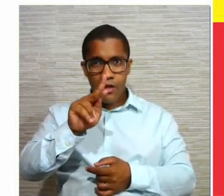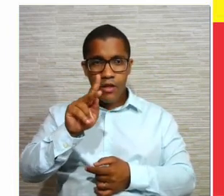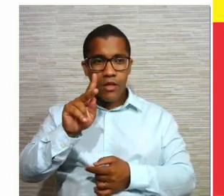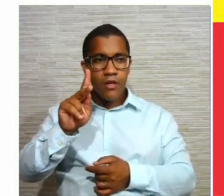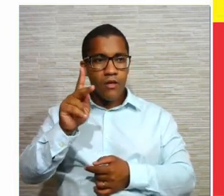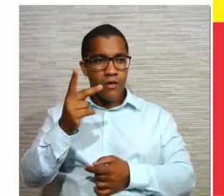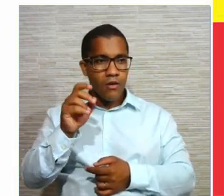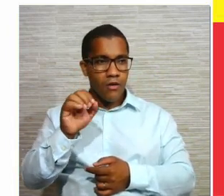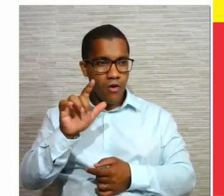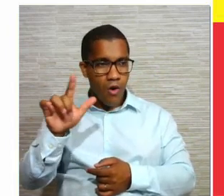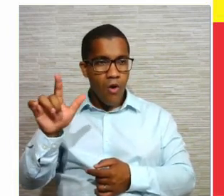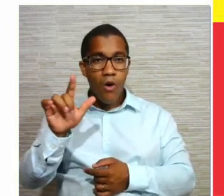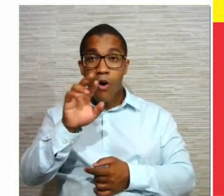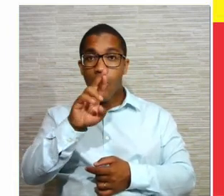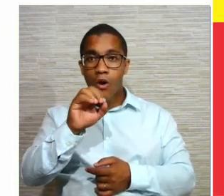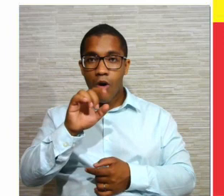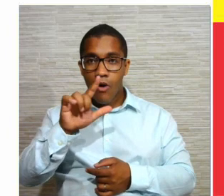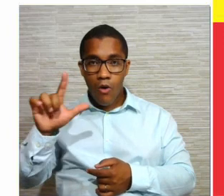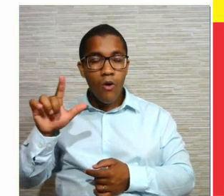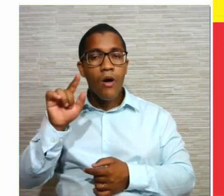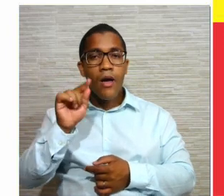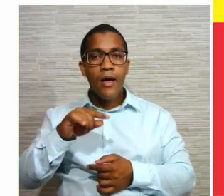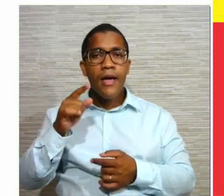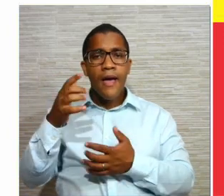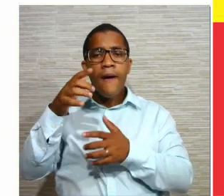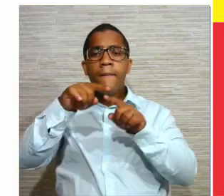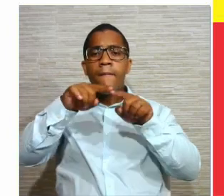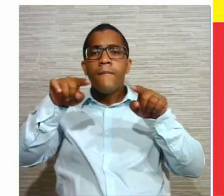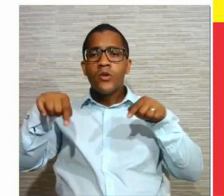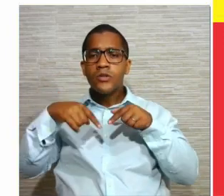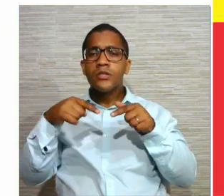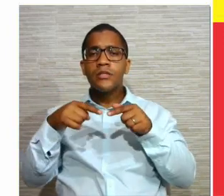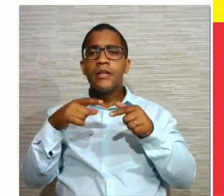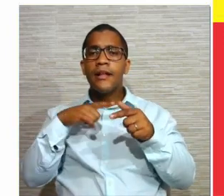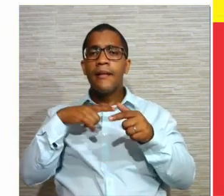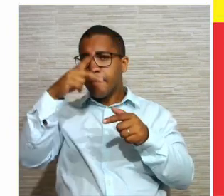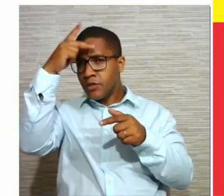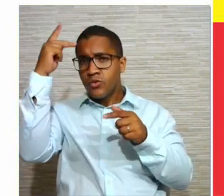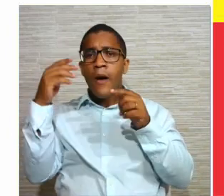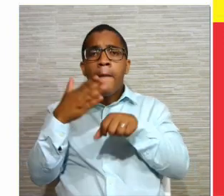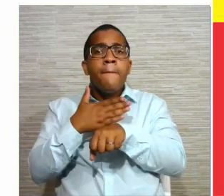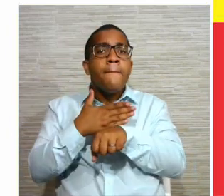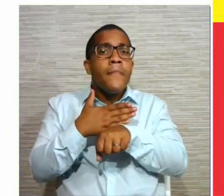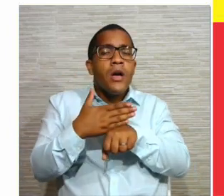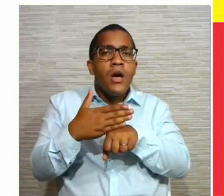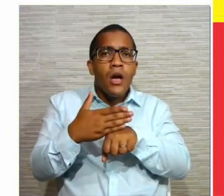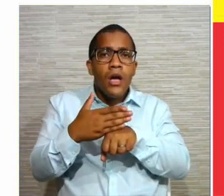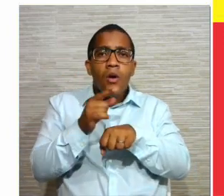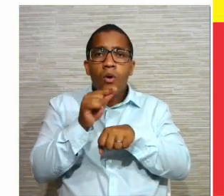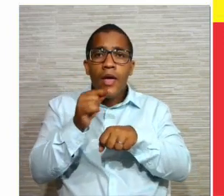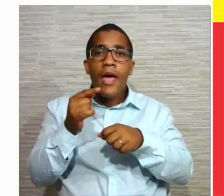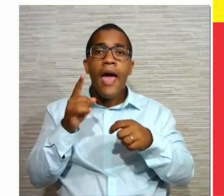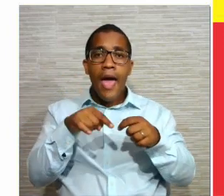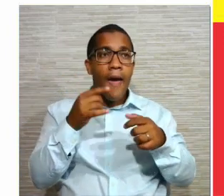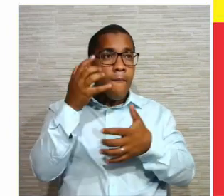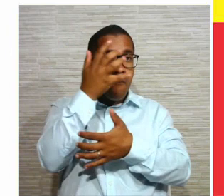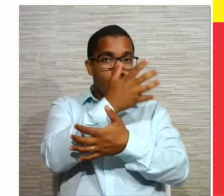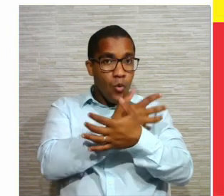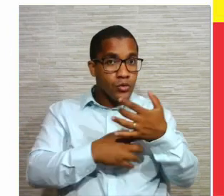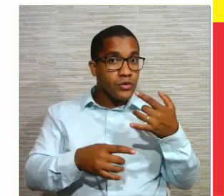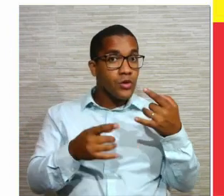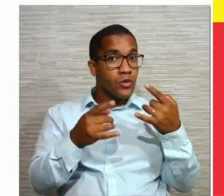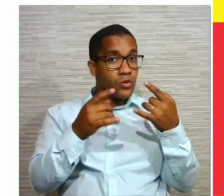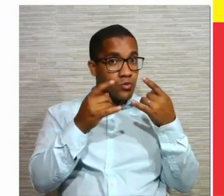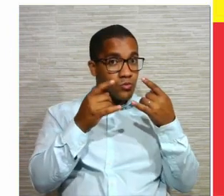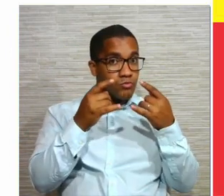brancos, como alguns teóricos falam, né? Muitos teóricos do rock and roll dizem que justamente foi a música do negro que chegou